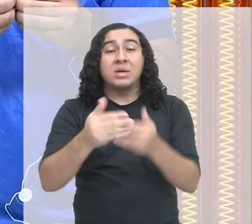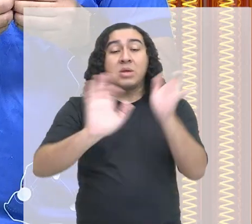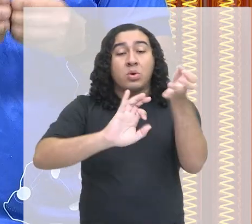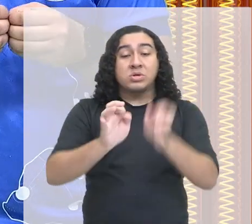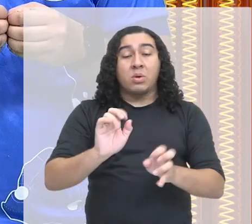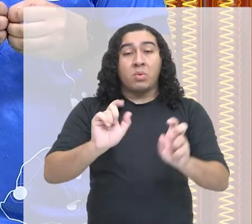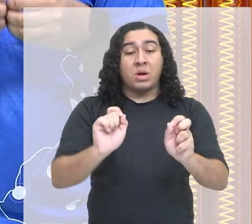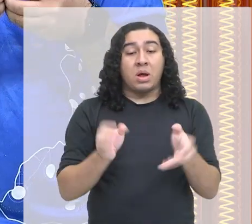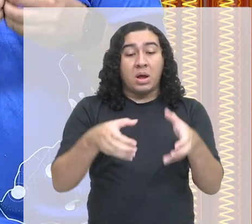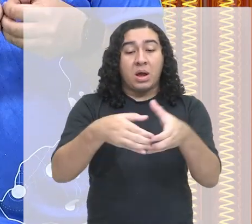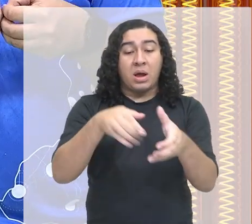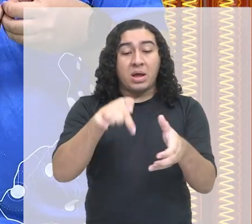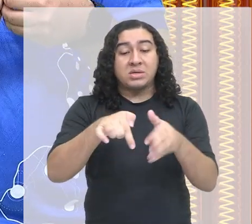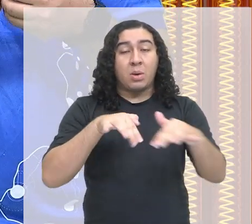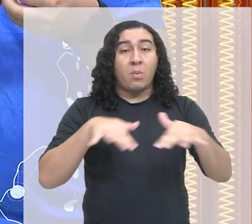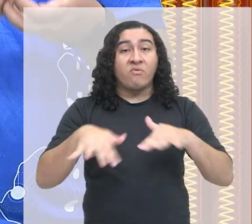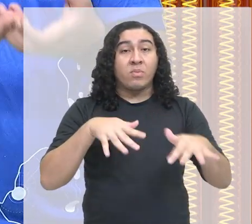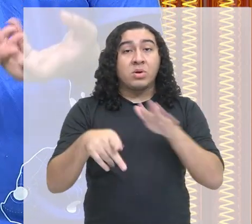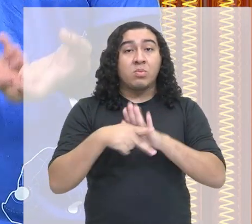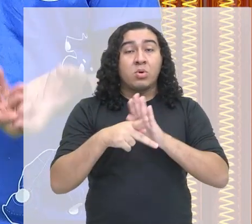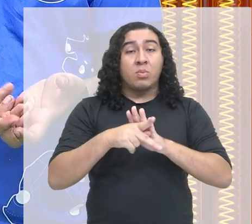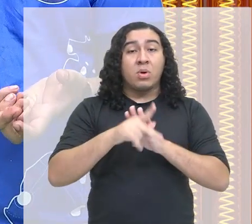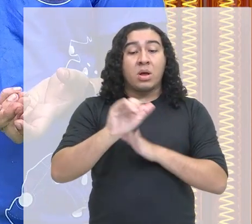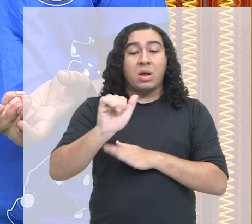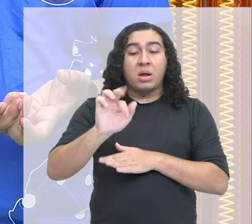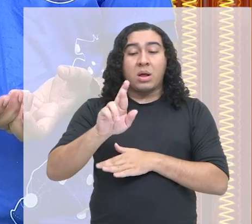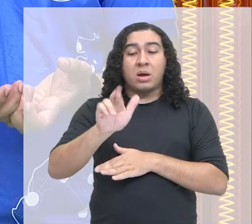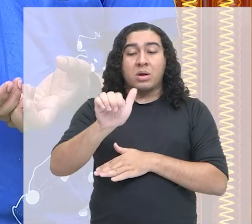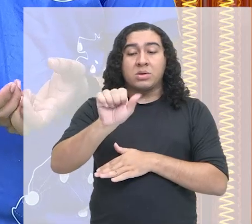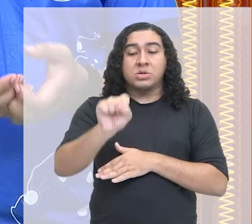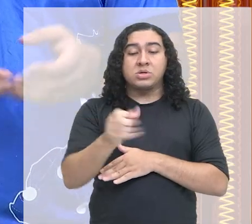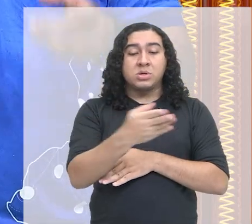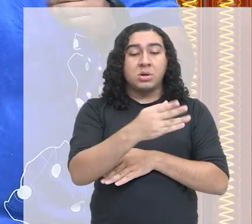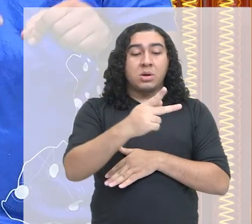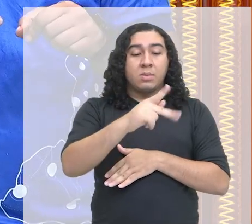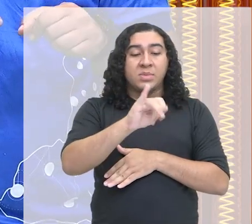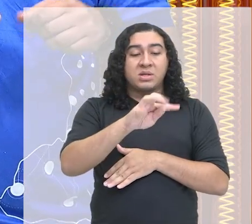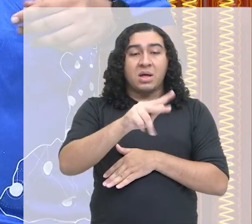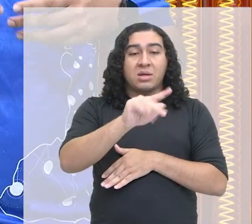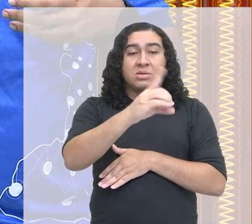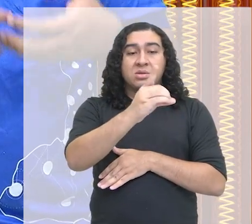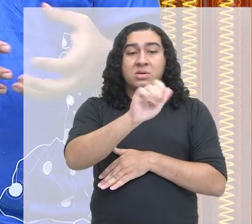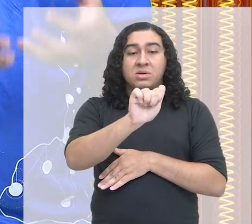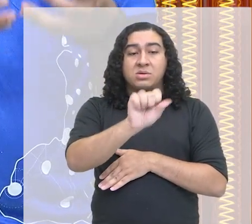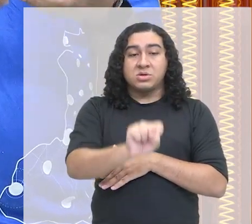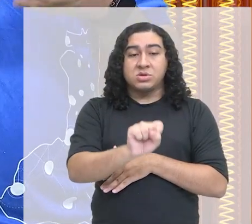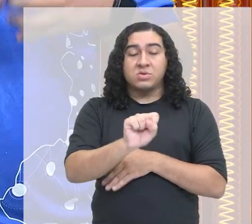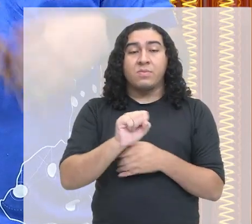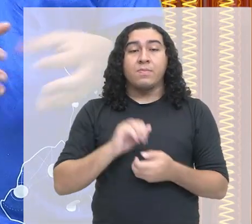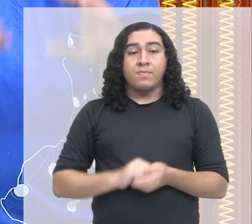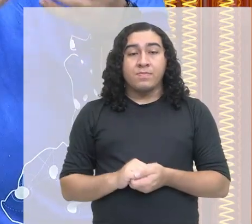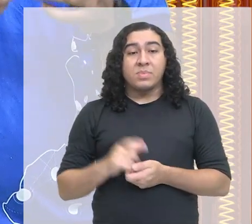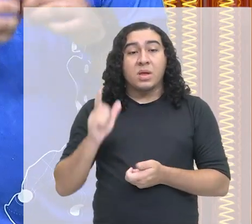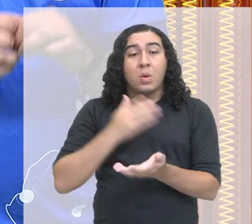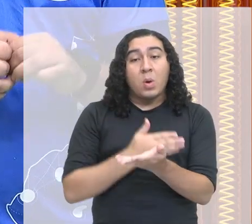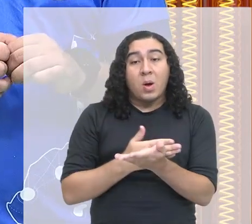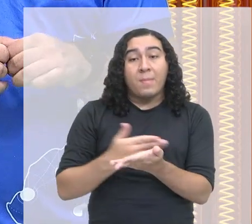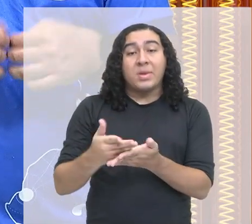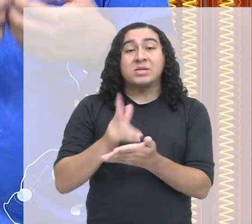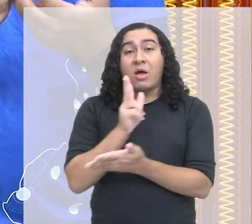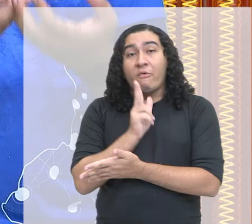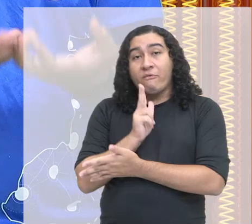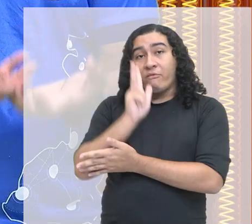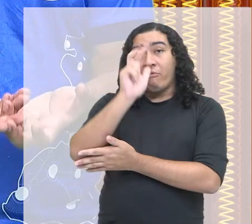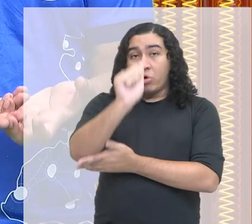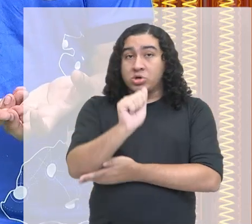ficou conhecido como o movimento dos caras pintadas, né? E que vai, né, dar ainda mais